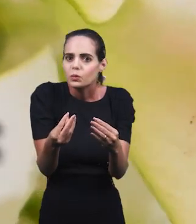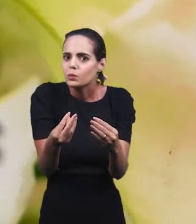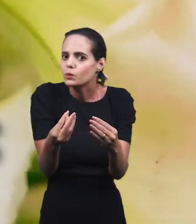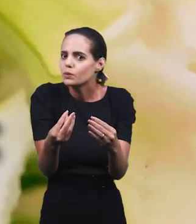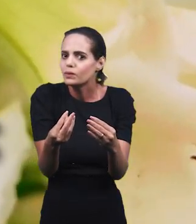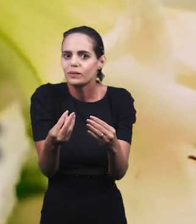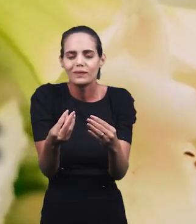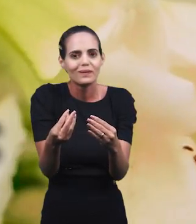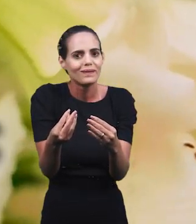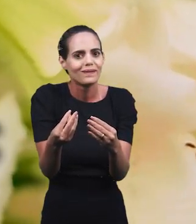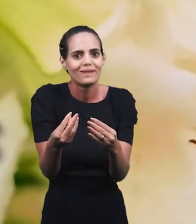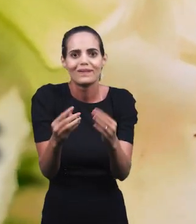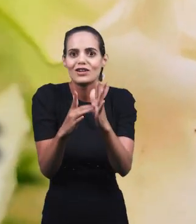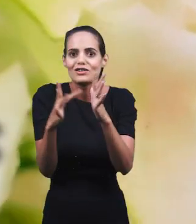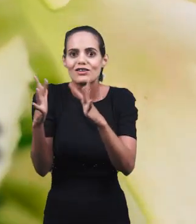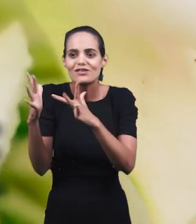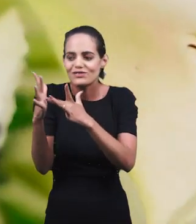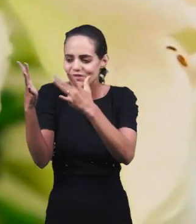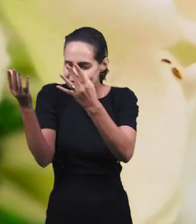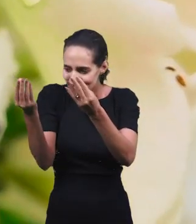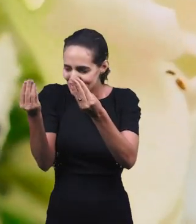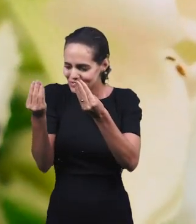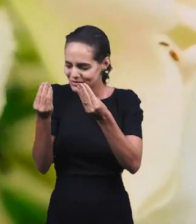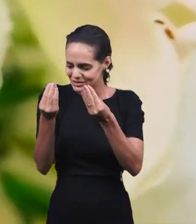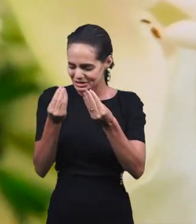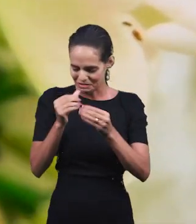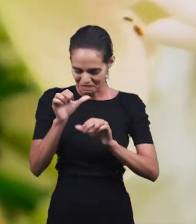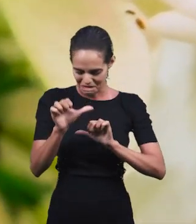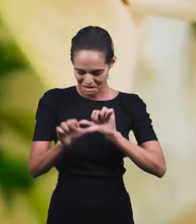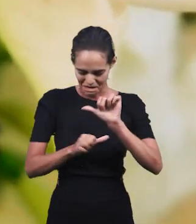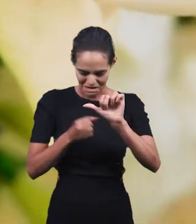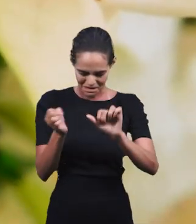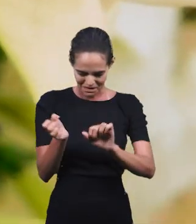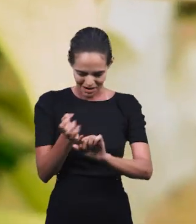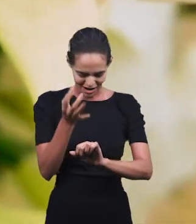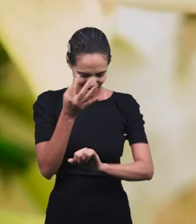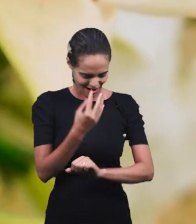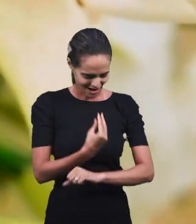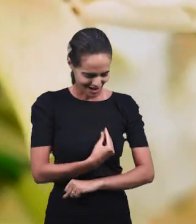vida nova nos ofereceu.